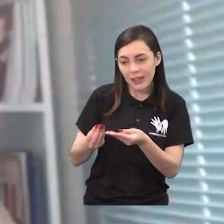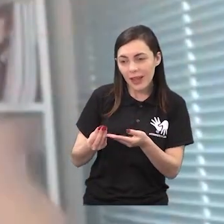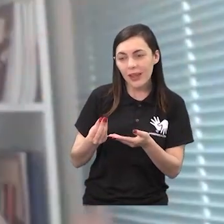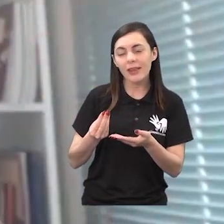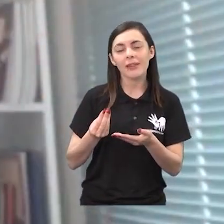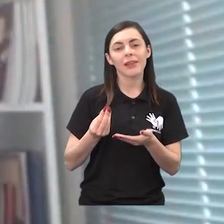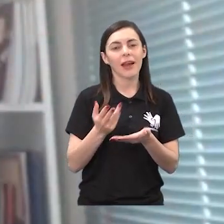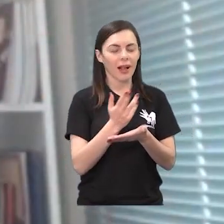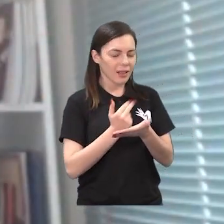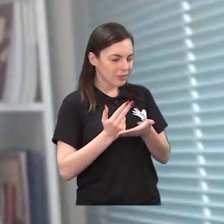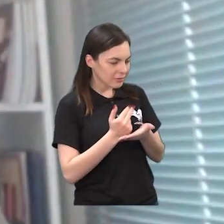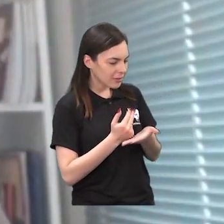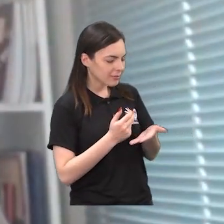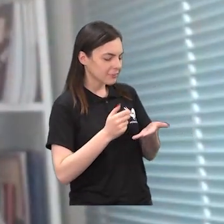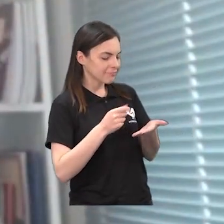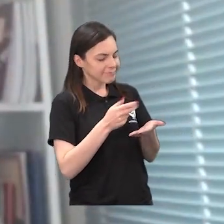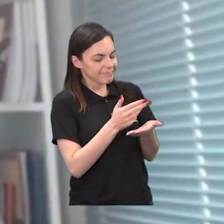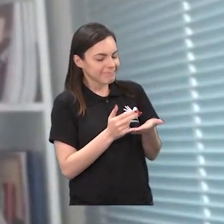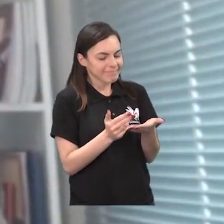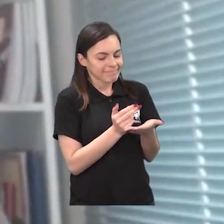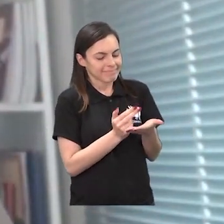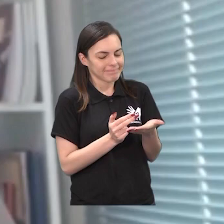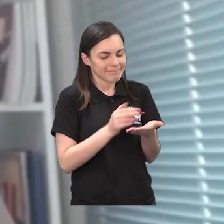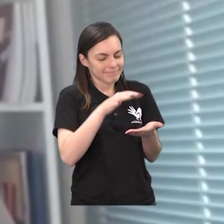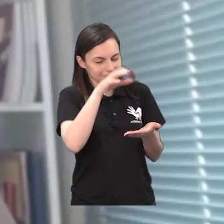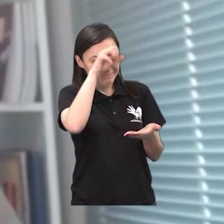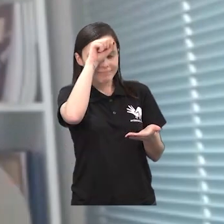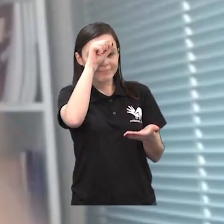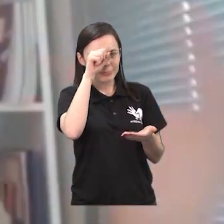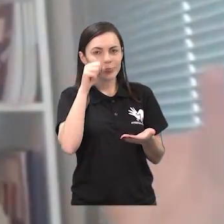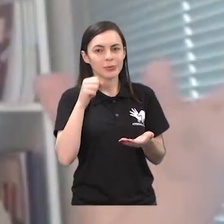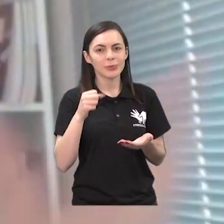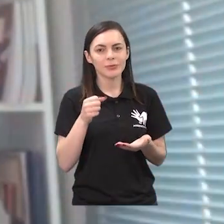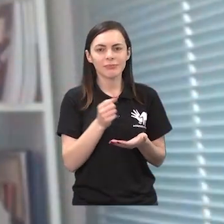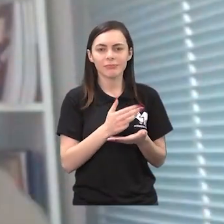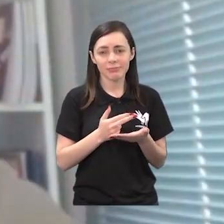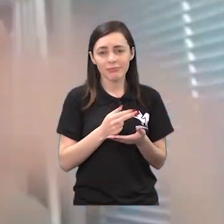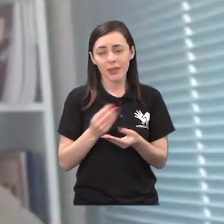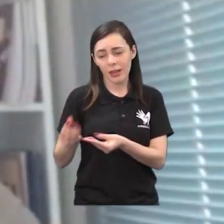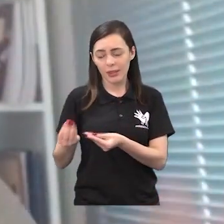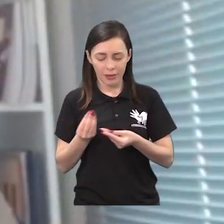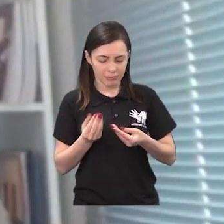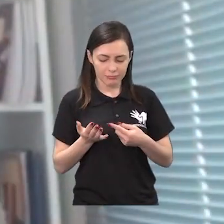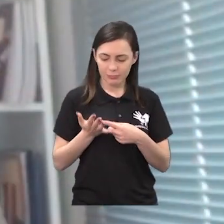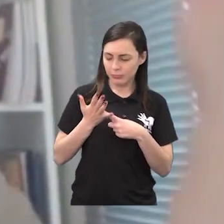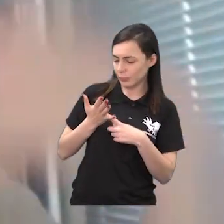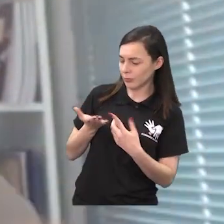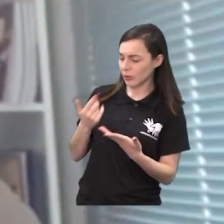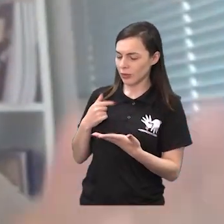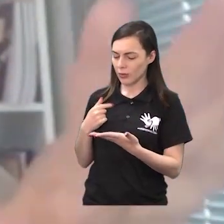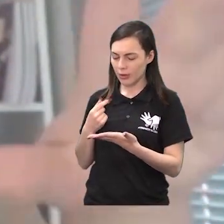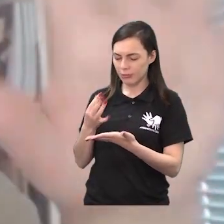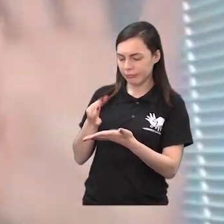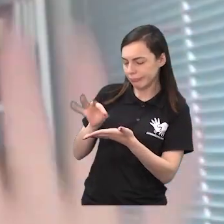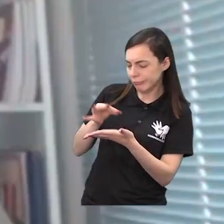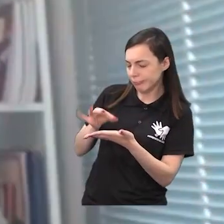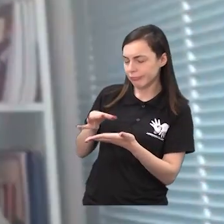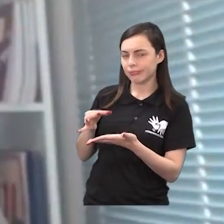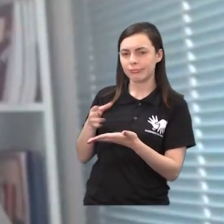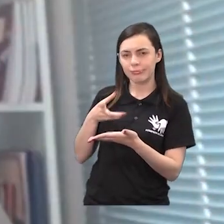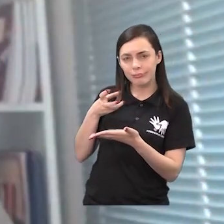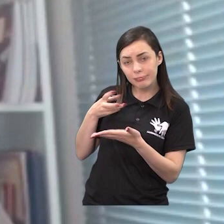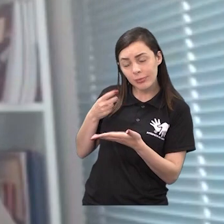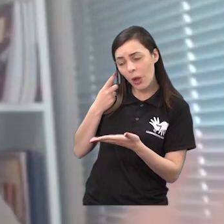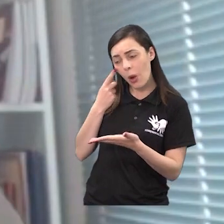fez, ela se inspirou, e como sempre, e fez as ilustrações, mostrou para mim, fez